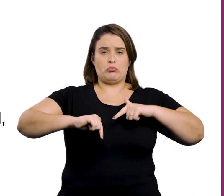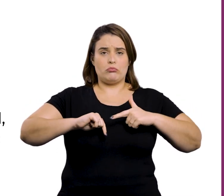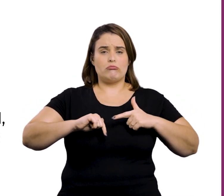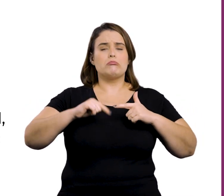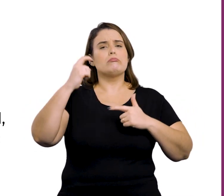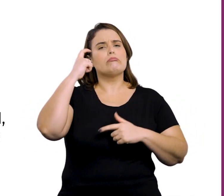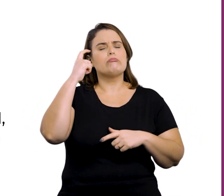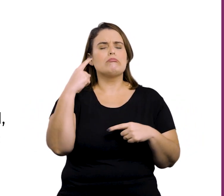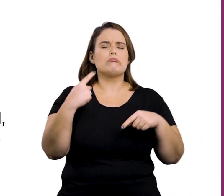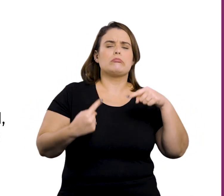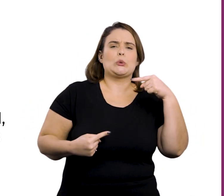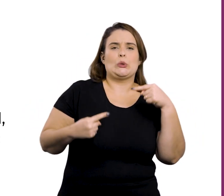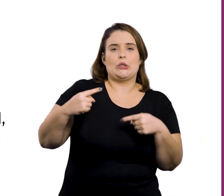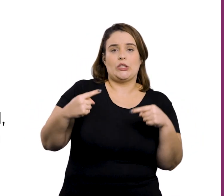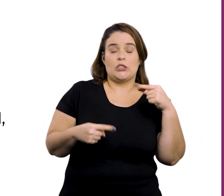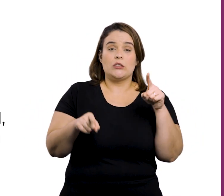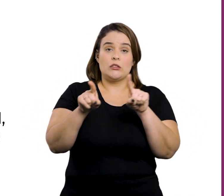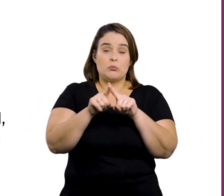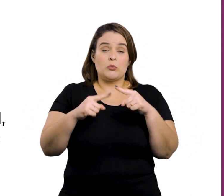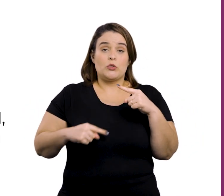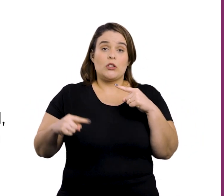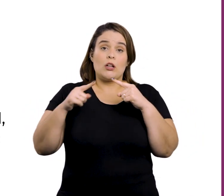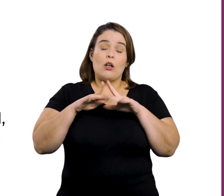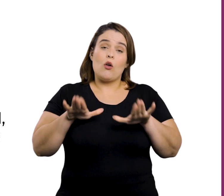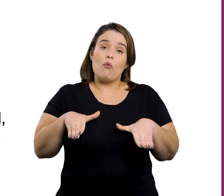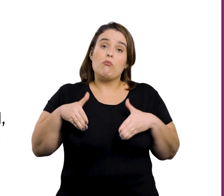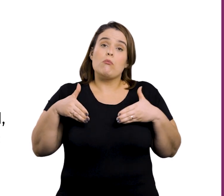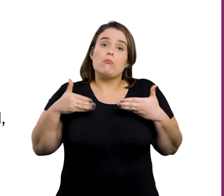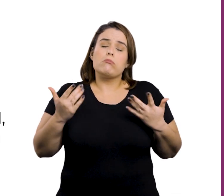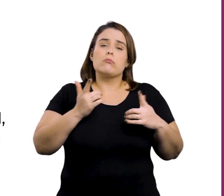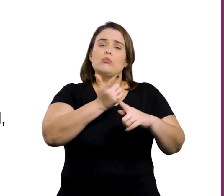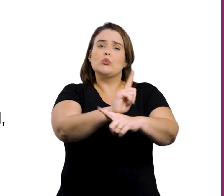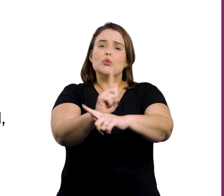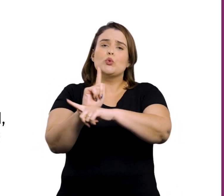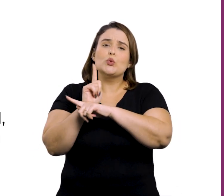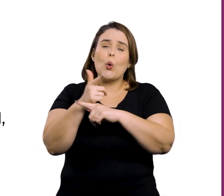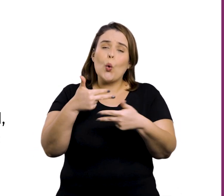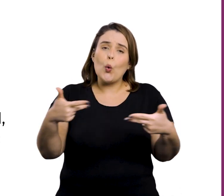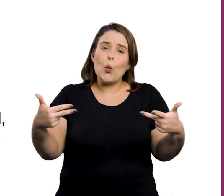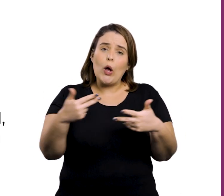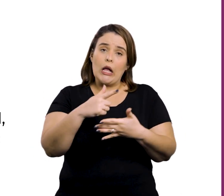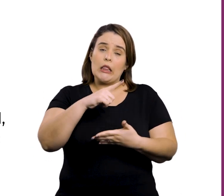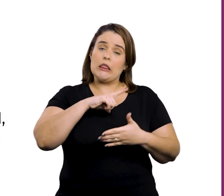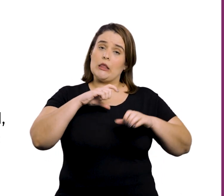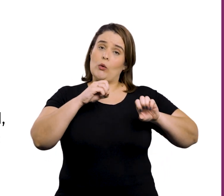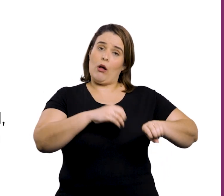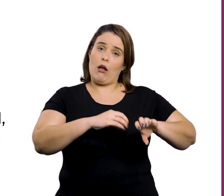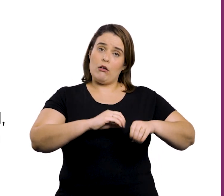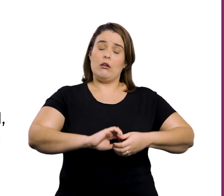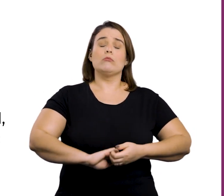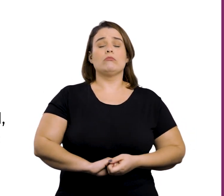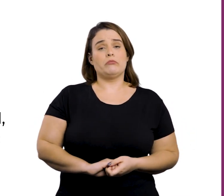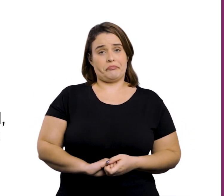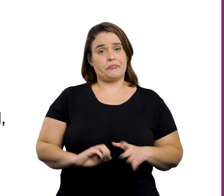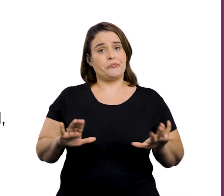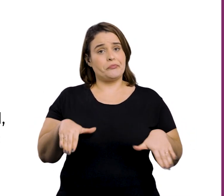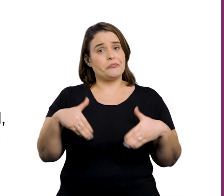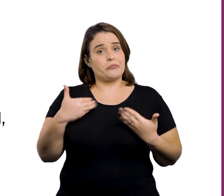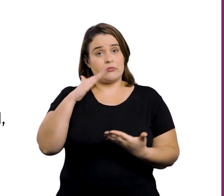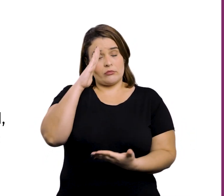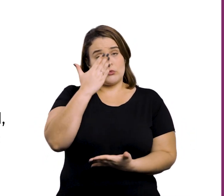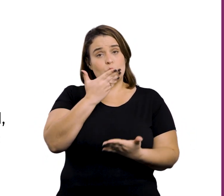na formulação dessas políticas e suas intenções de gerenciar os recursos definidos para a educação.